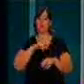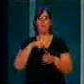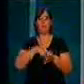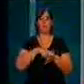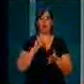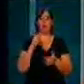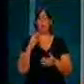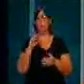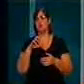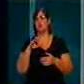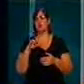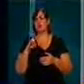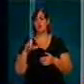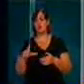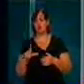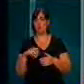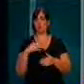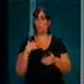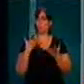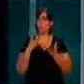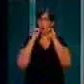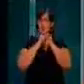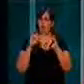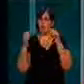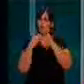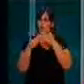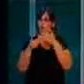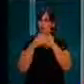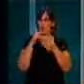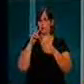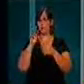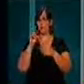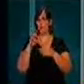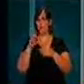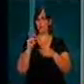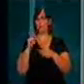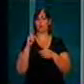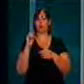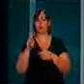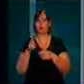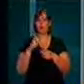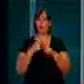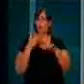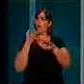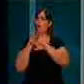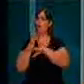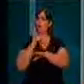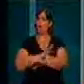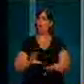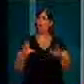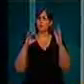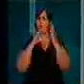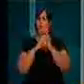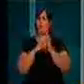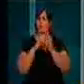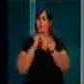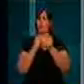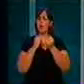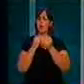supor que os citados procuradores da República, porque se submeteram a um risco do concurso público, desconhecem o